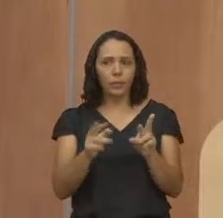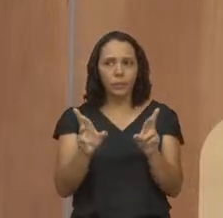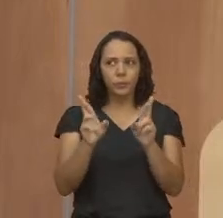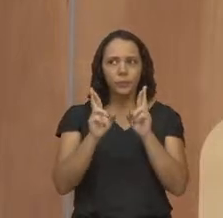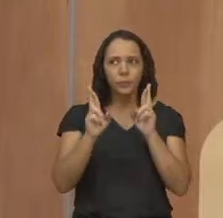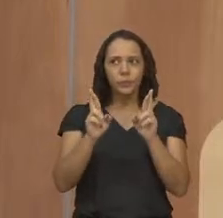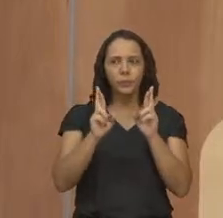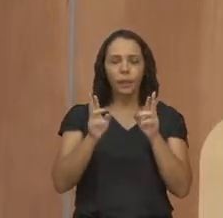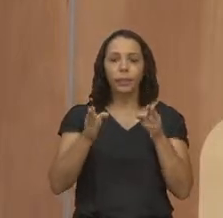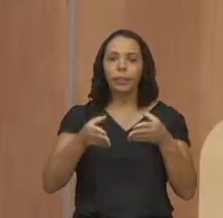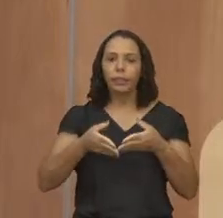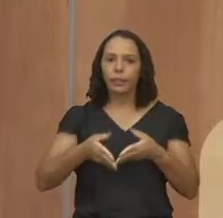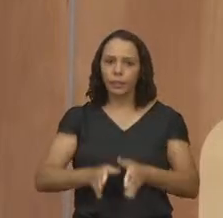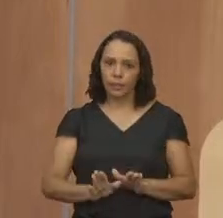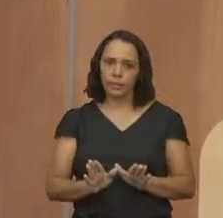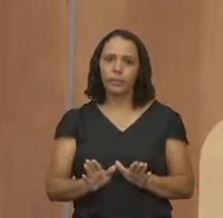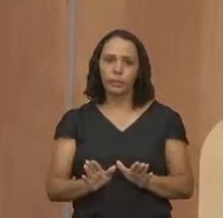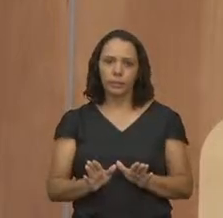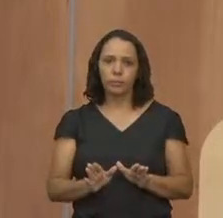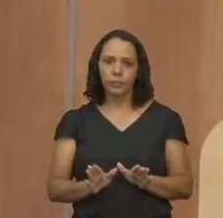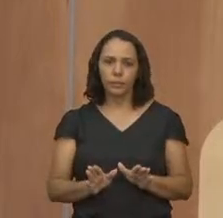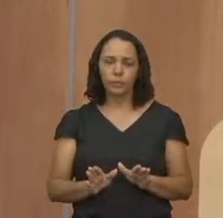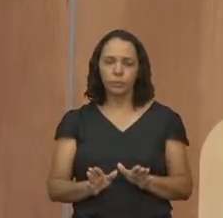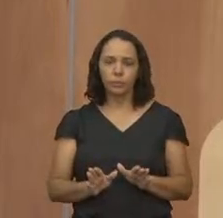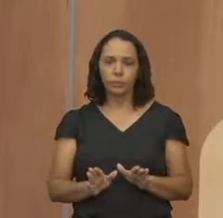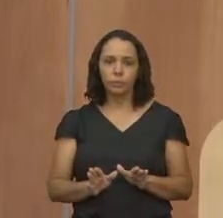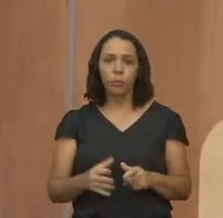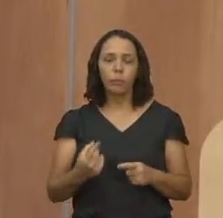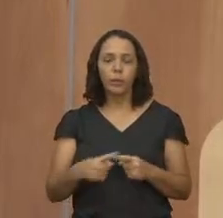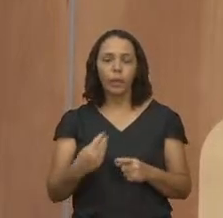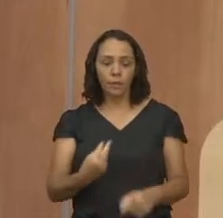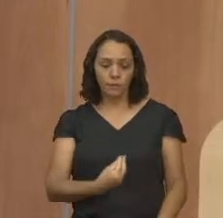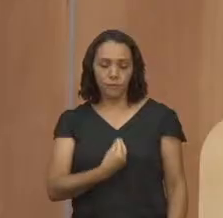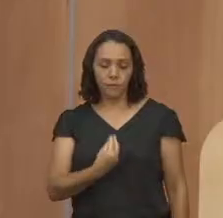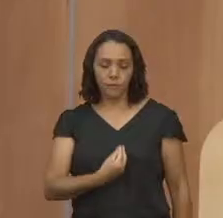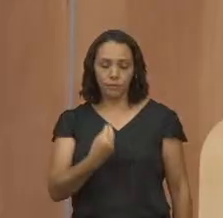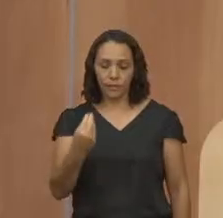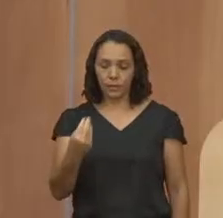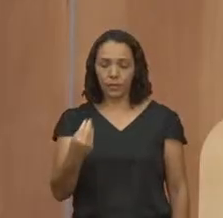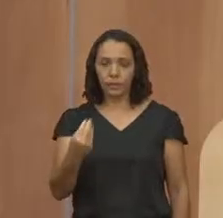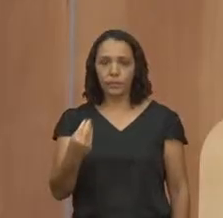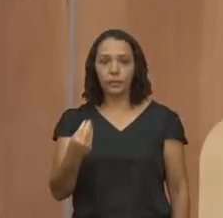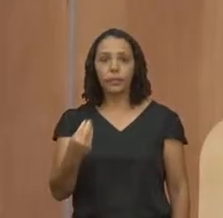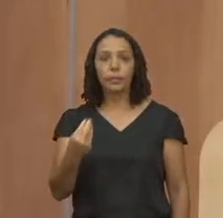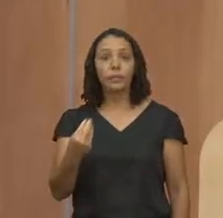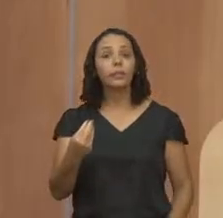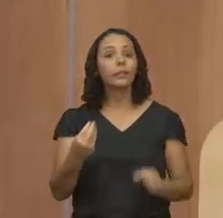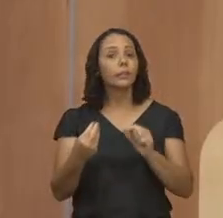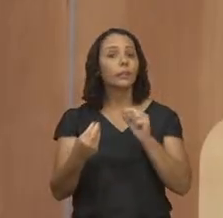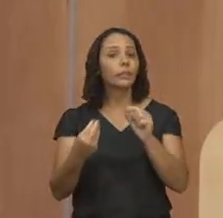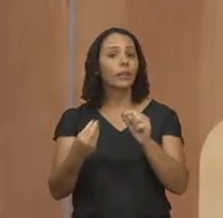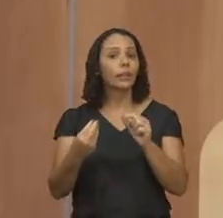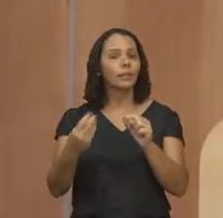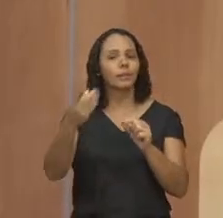premissa, ela é um dom de Deus. Todos nós,